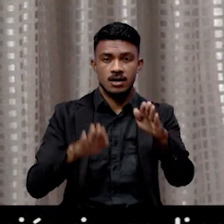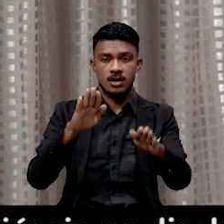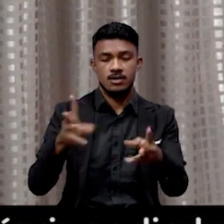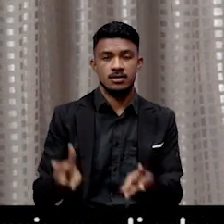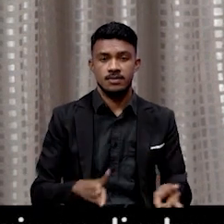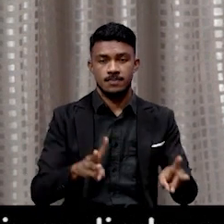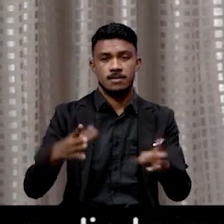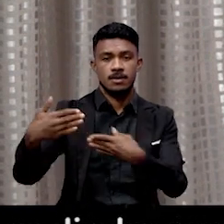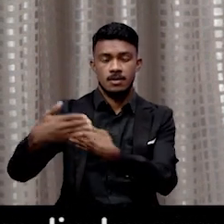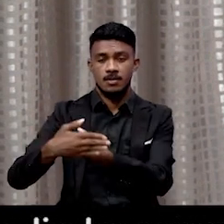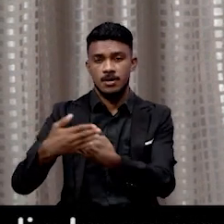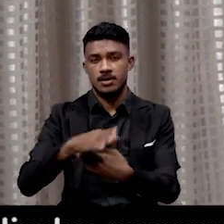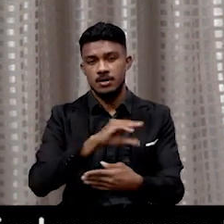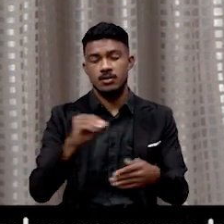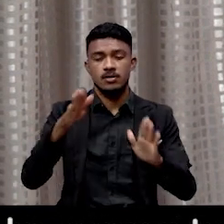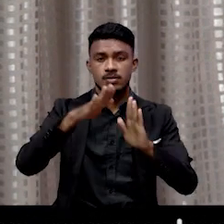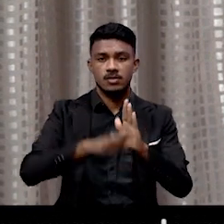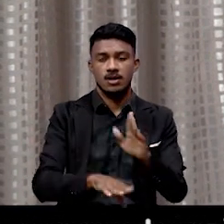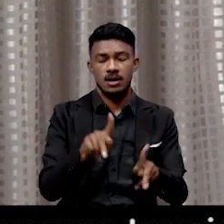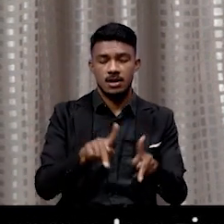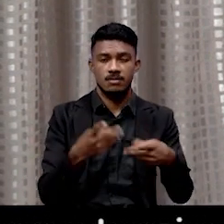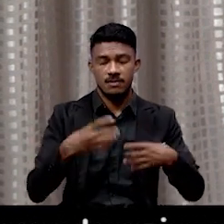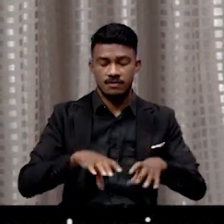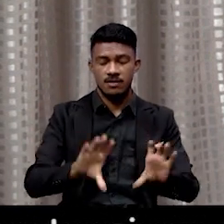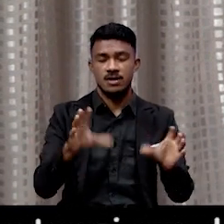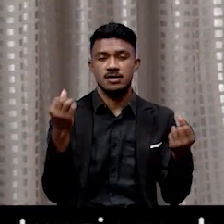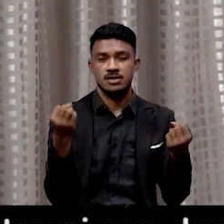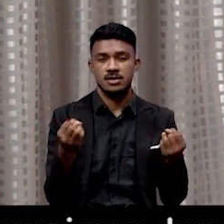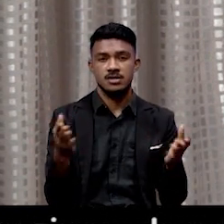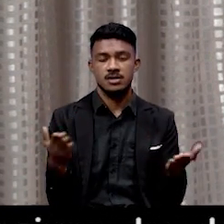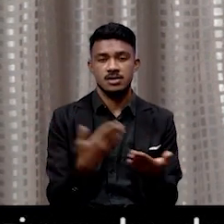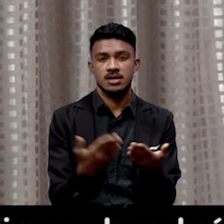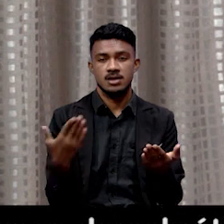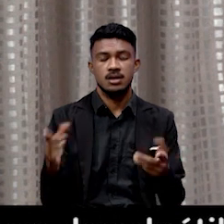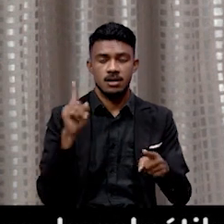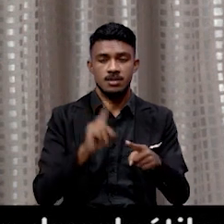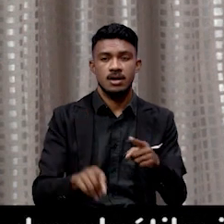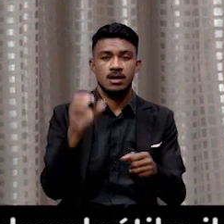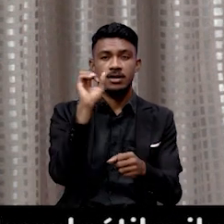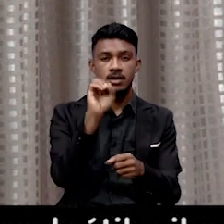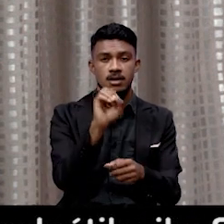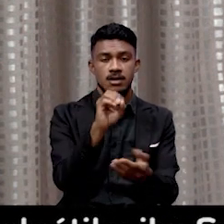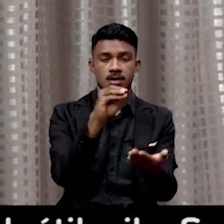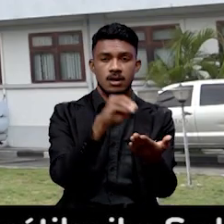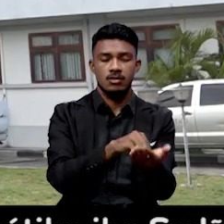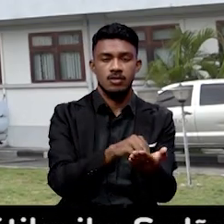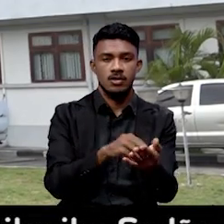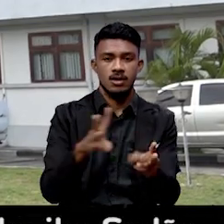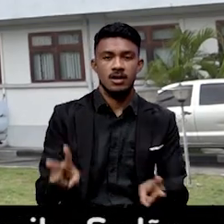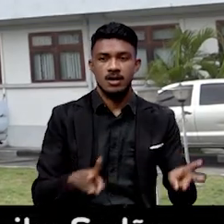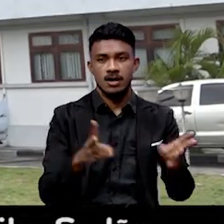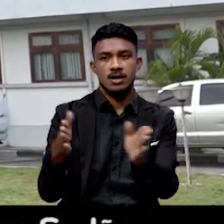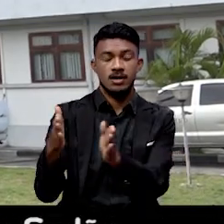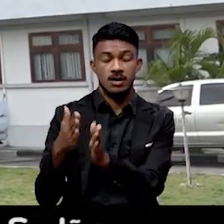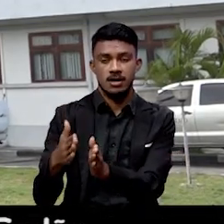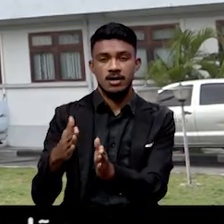minimizamos hato itenia vendedores serne fansa sang la bele sa sang serne batalio ke sia dala nini. Política